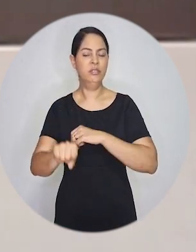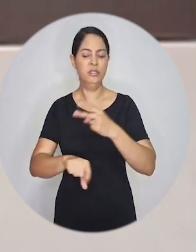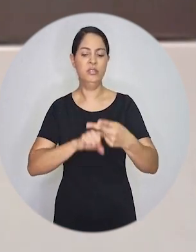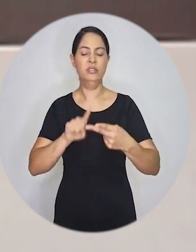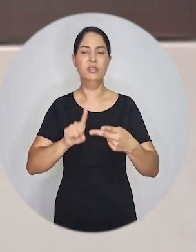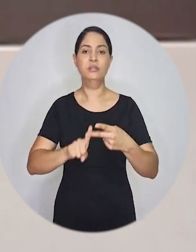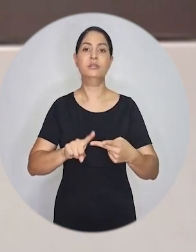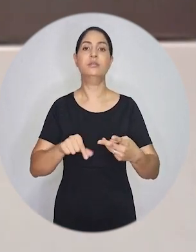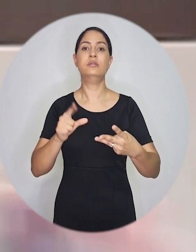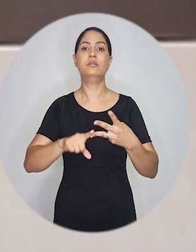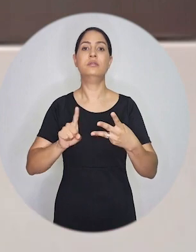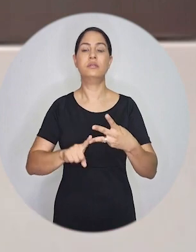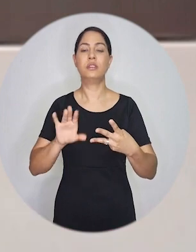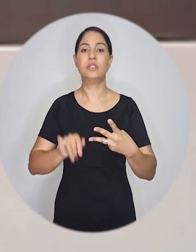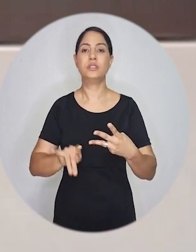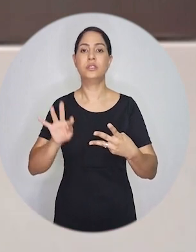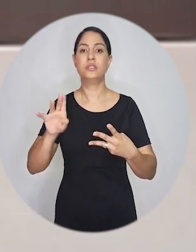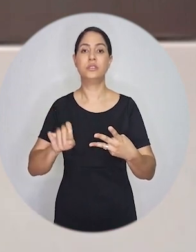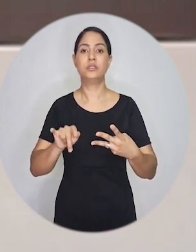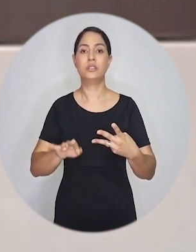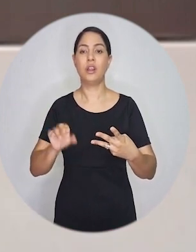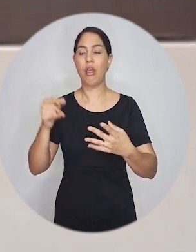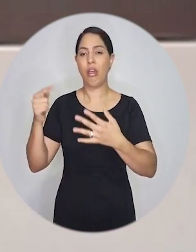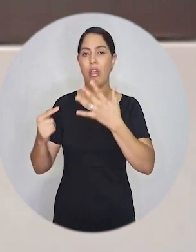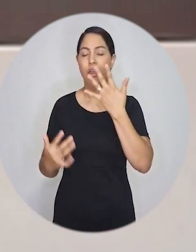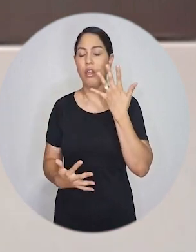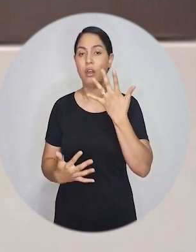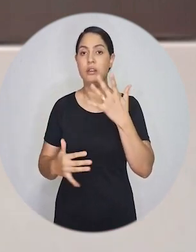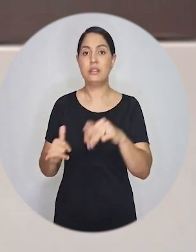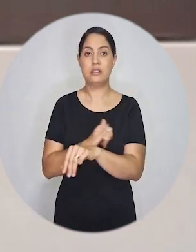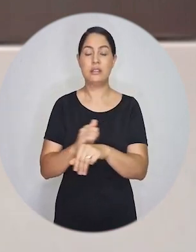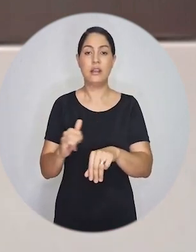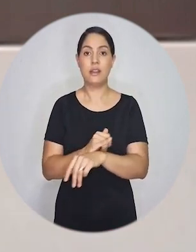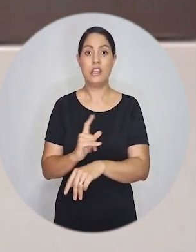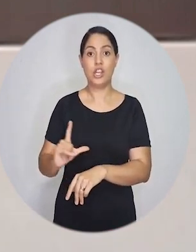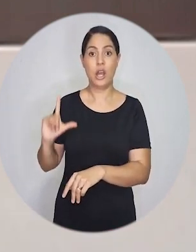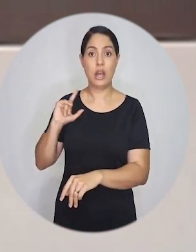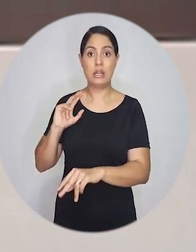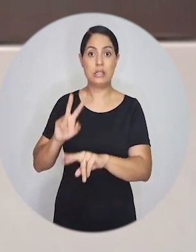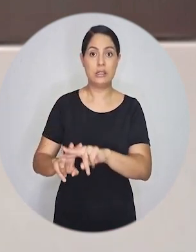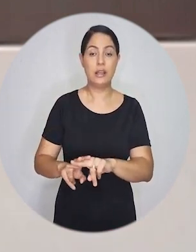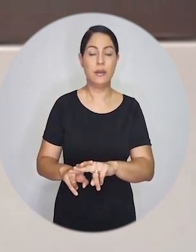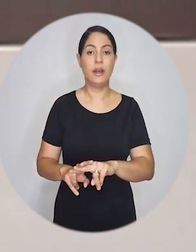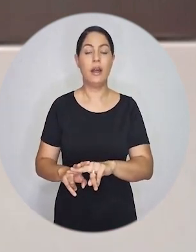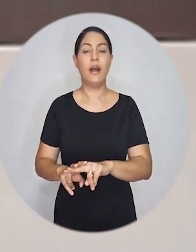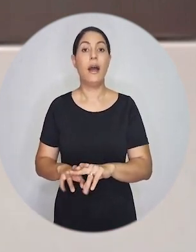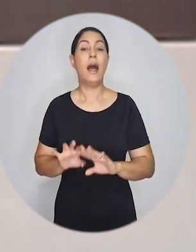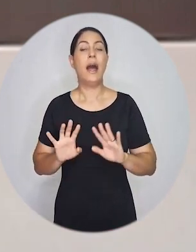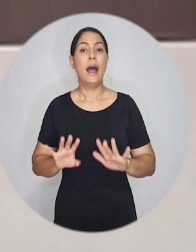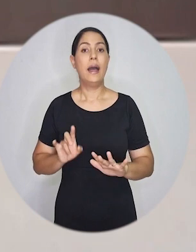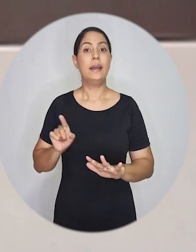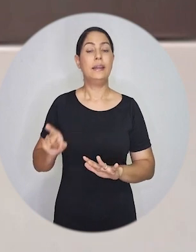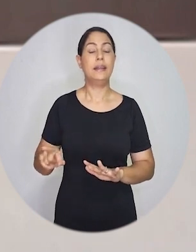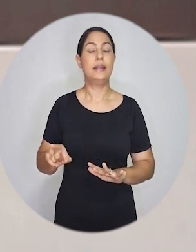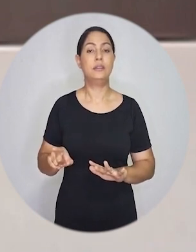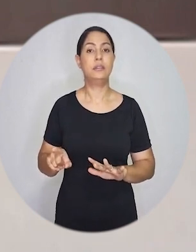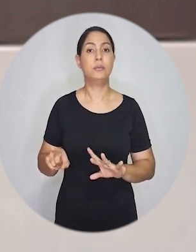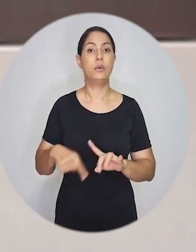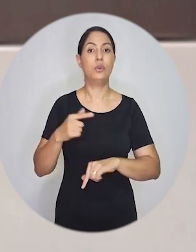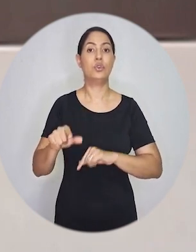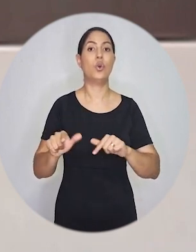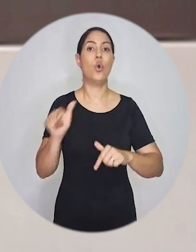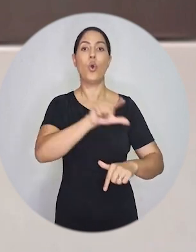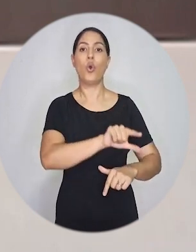busca e apreensão, autorizou um agente infiltrado, ou seja, uma gama infindável de medidas cautelares,